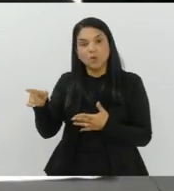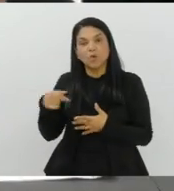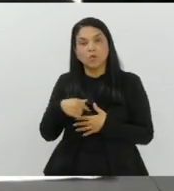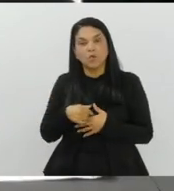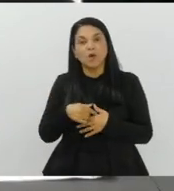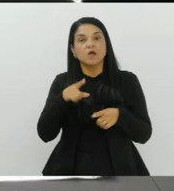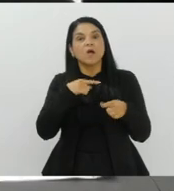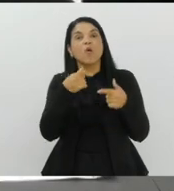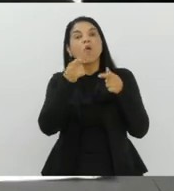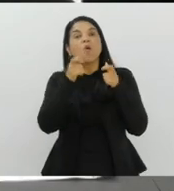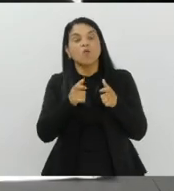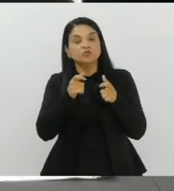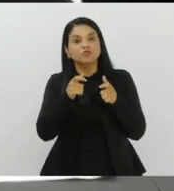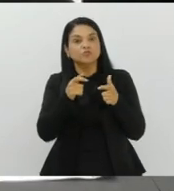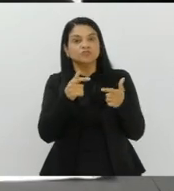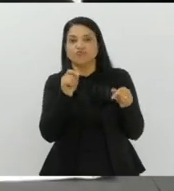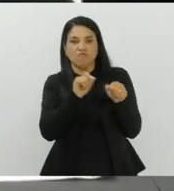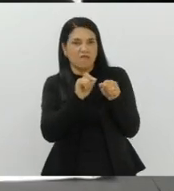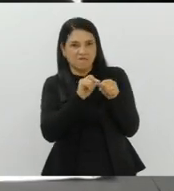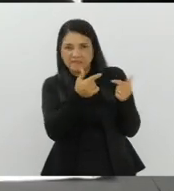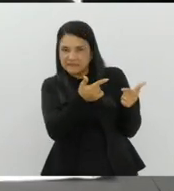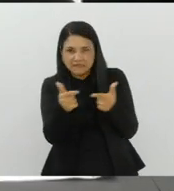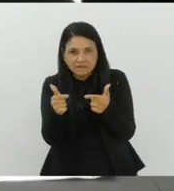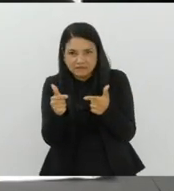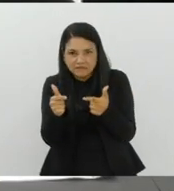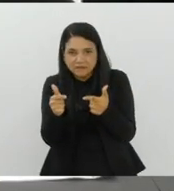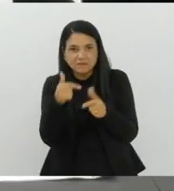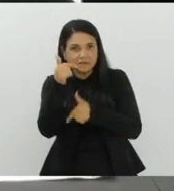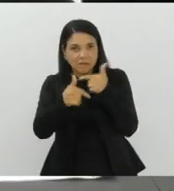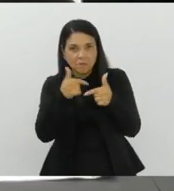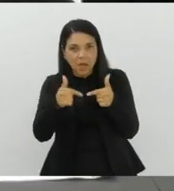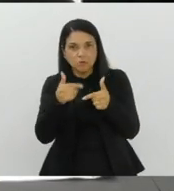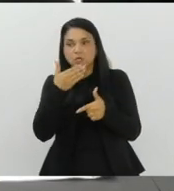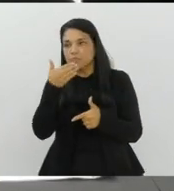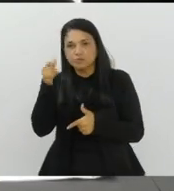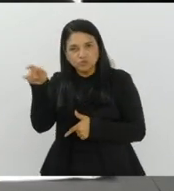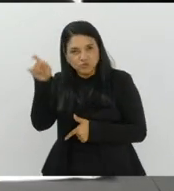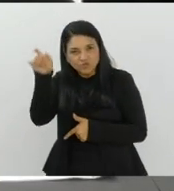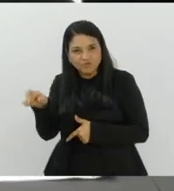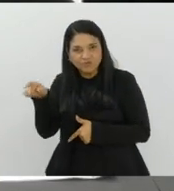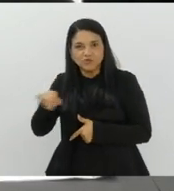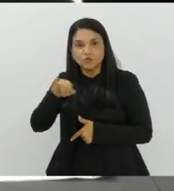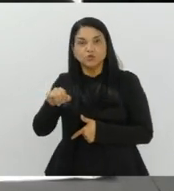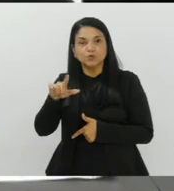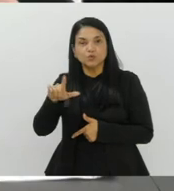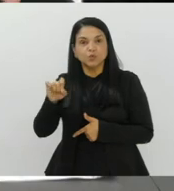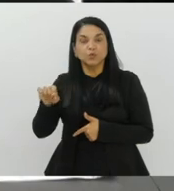auditoria solicitado incorretamente pelo deputado Júlio Rocha?